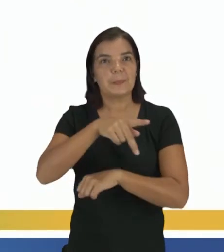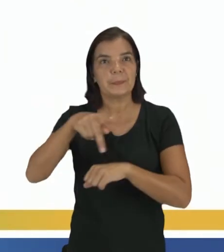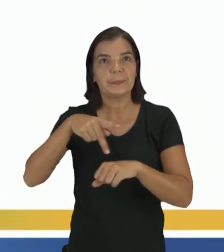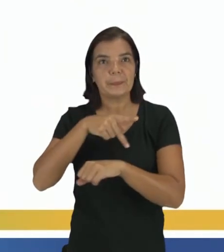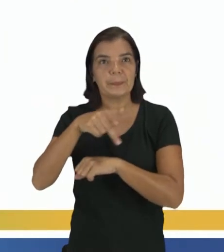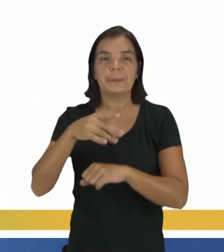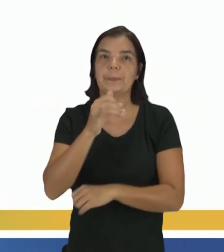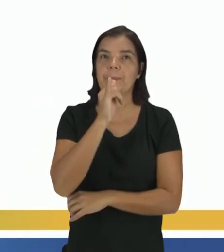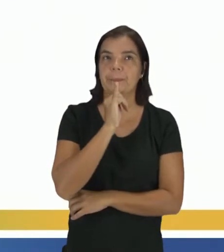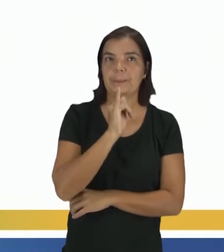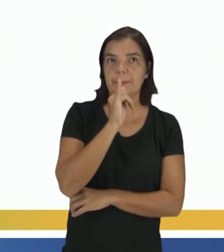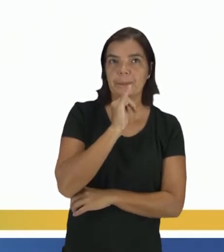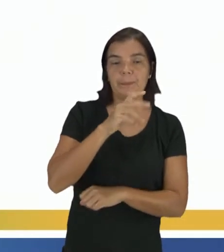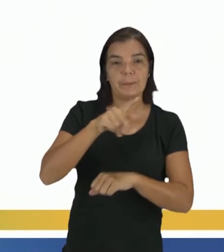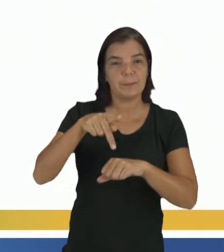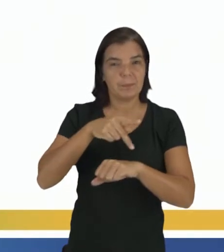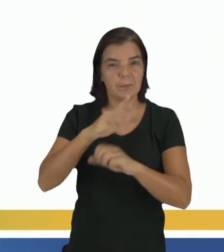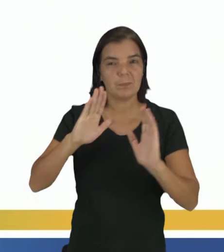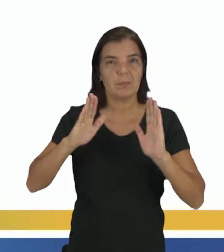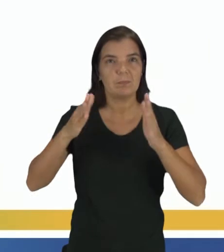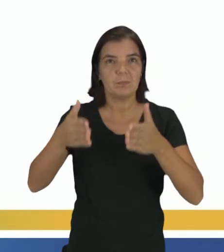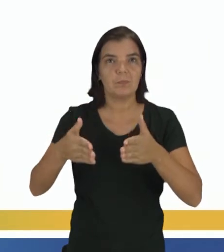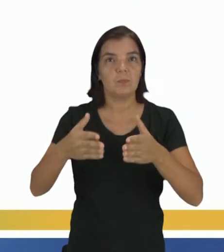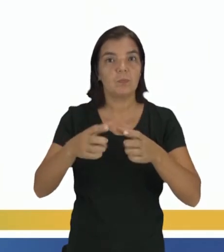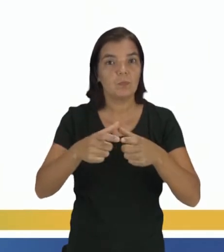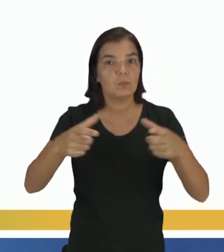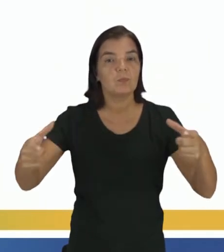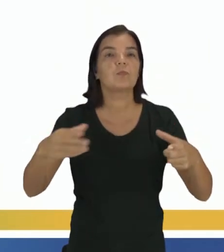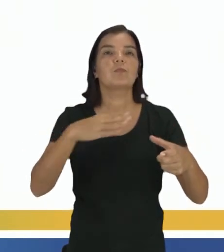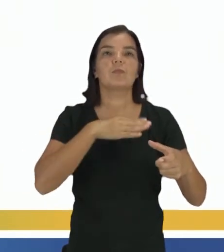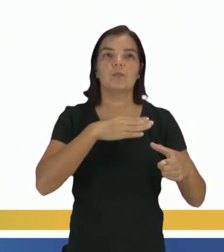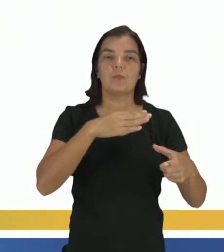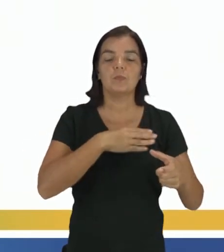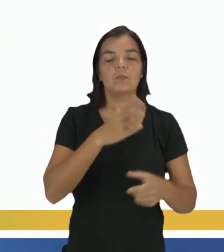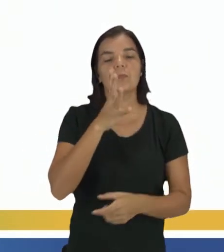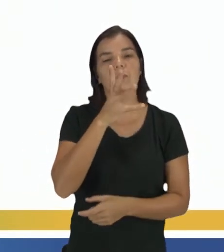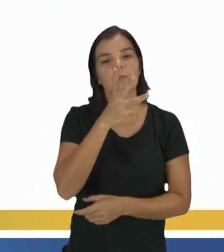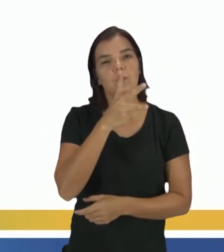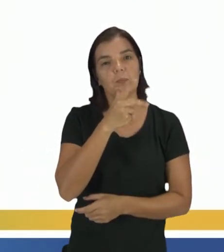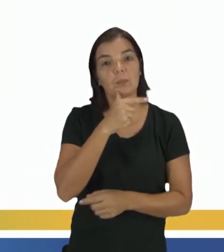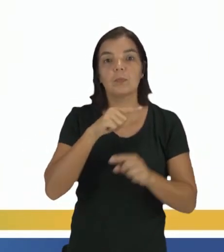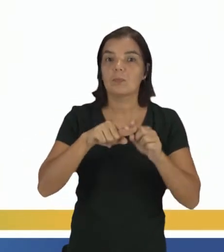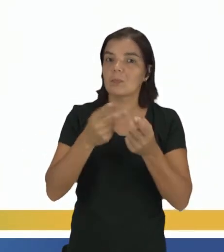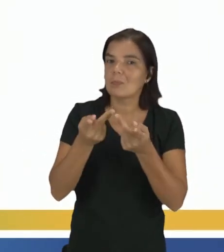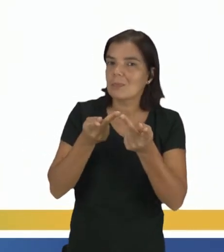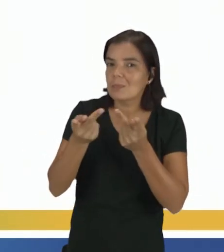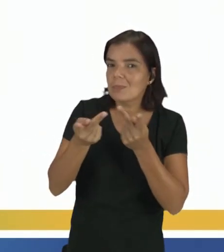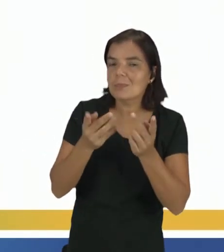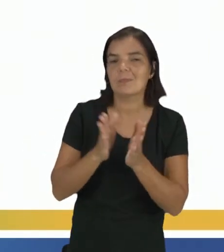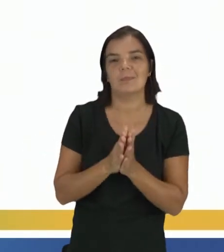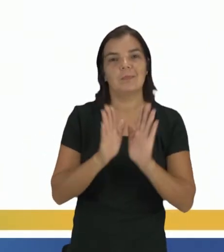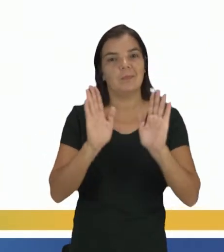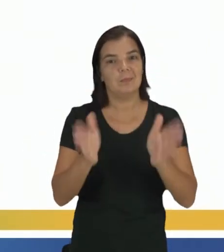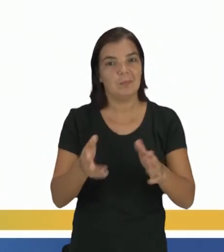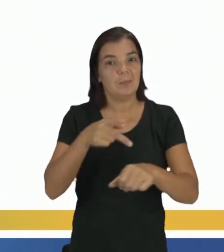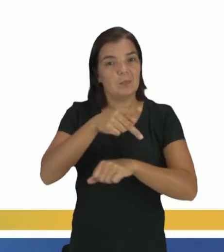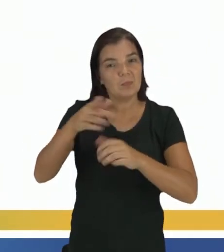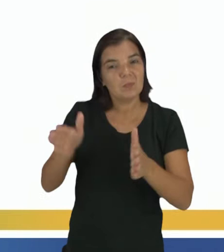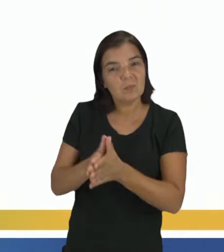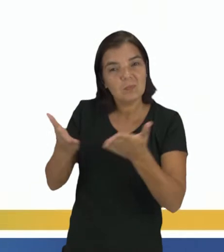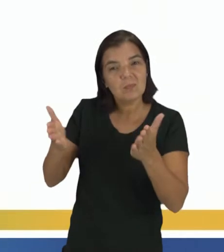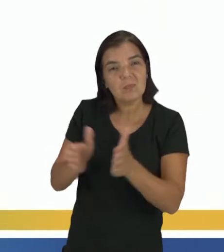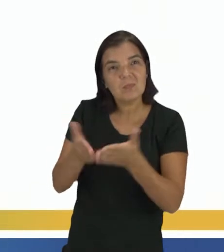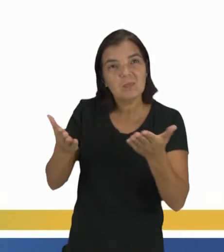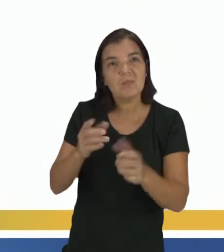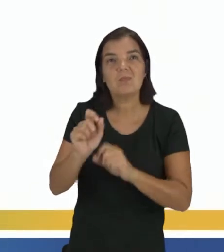países. Por exemplo, nos países mais centrais, o crescimento urbano ele foi lento, mas ele foi planejado. Já nos países mais pobres, o